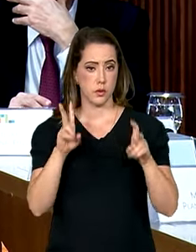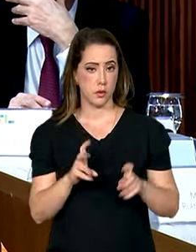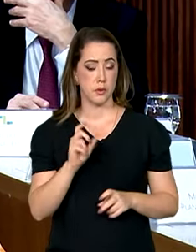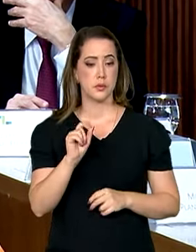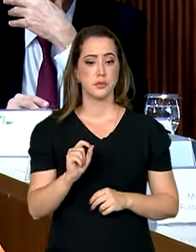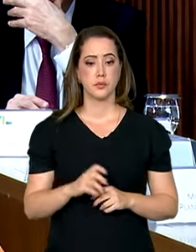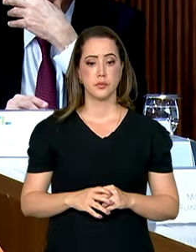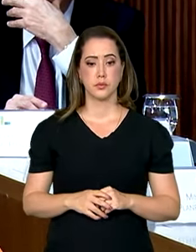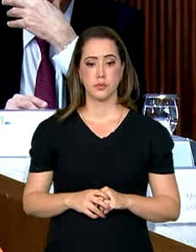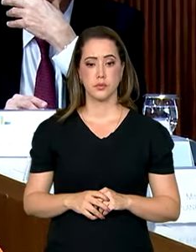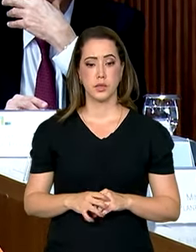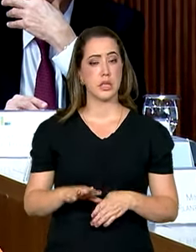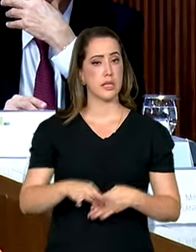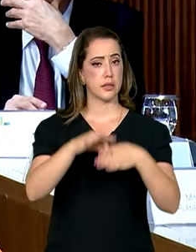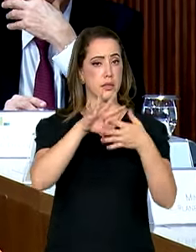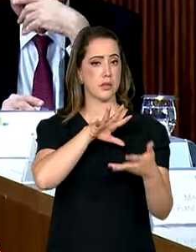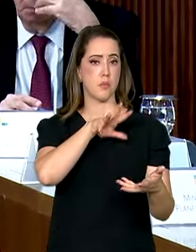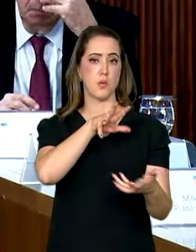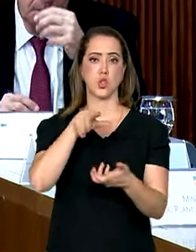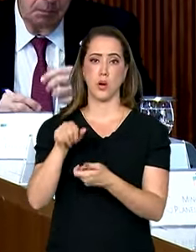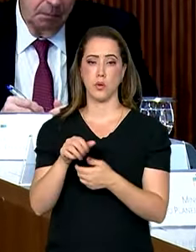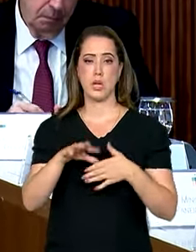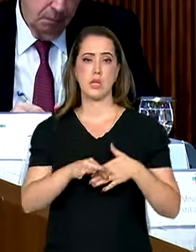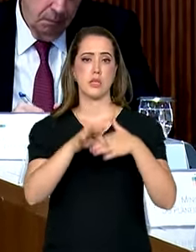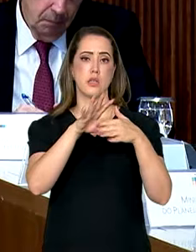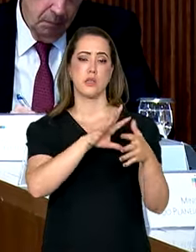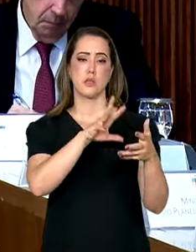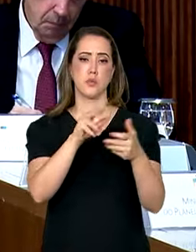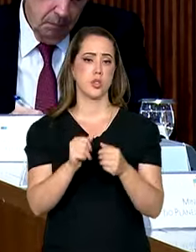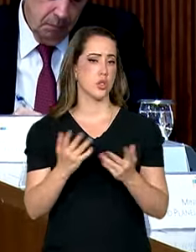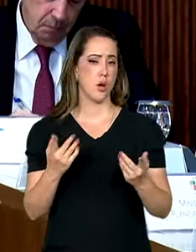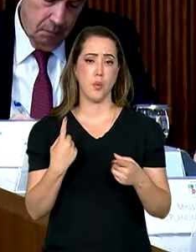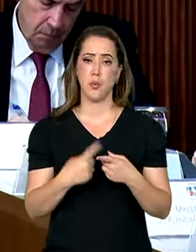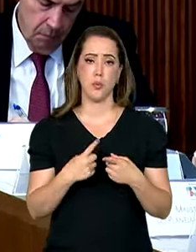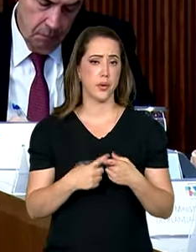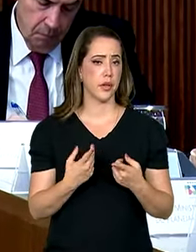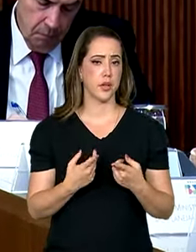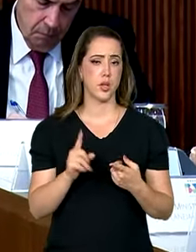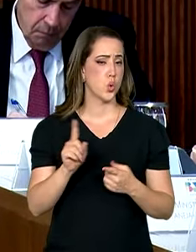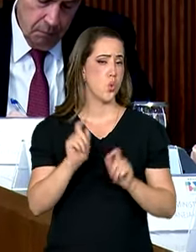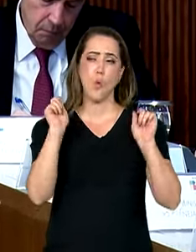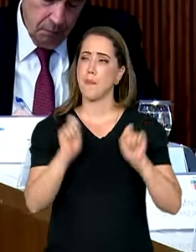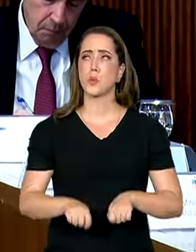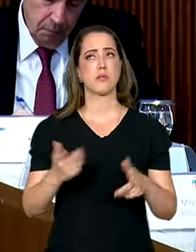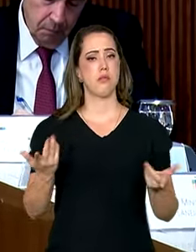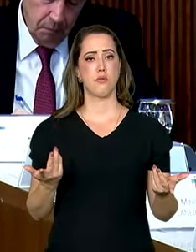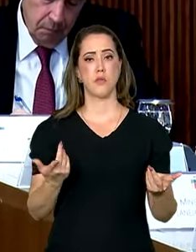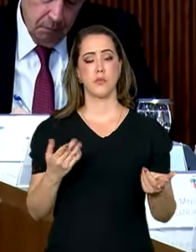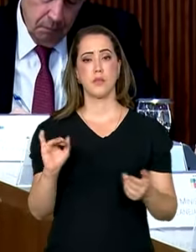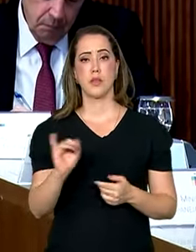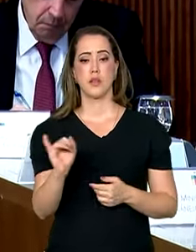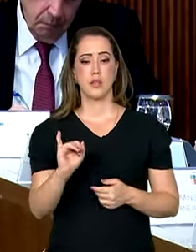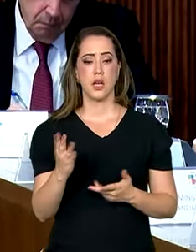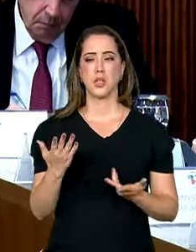da governança Mundial quer dizer não é possível que as instituições de Brad